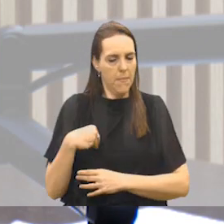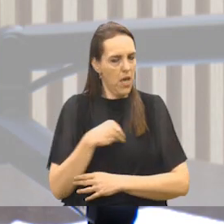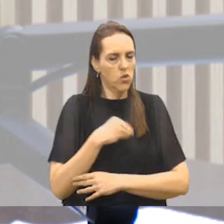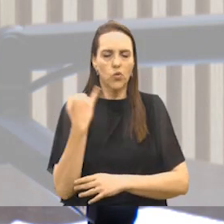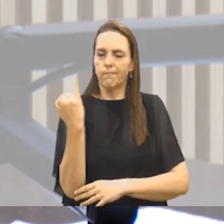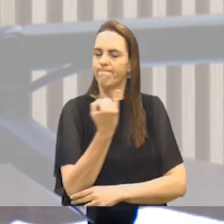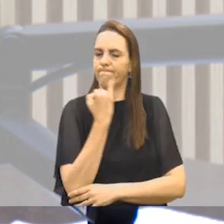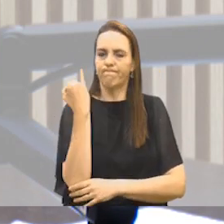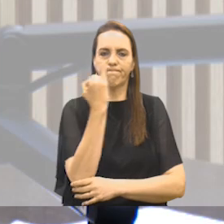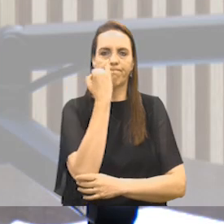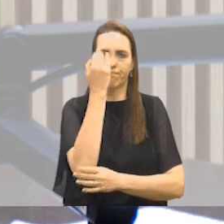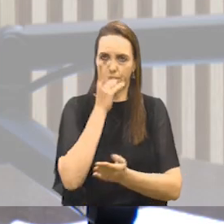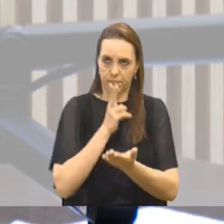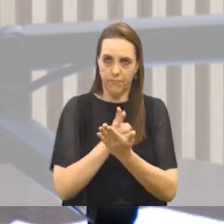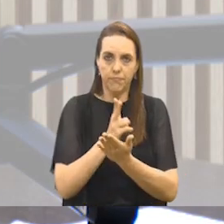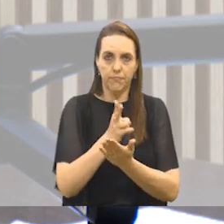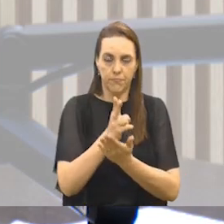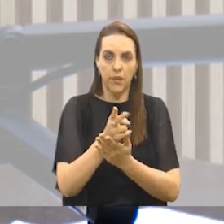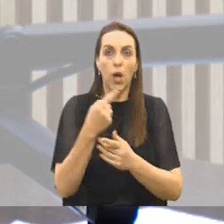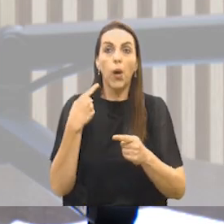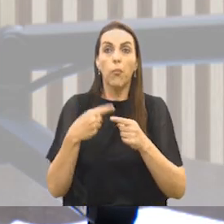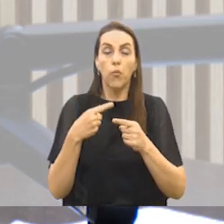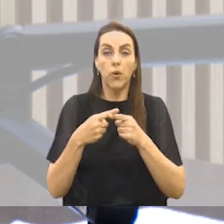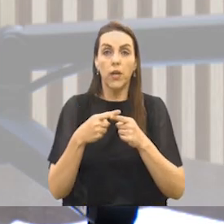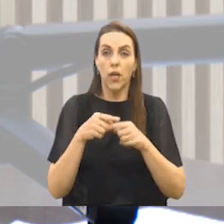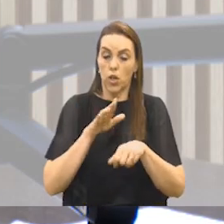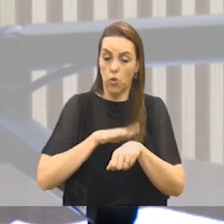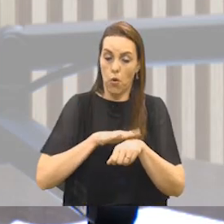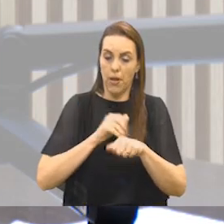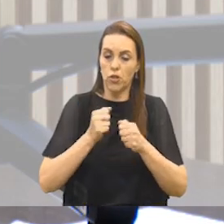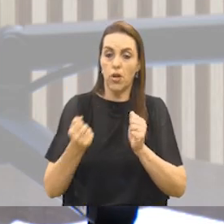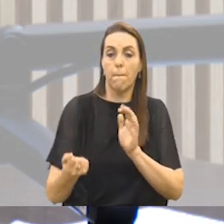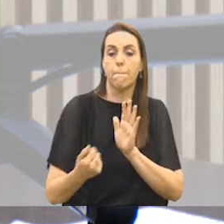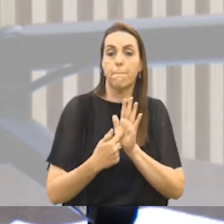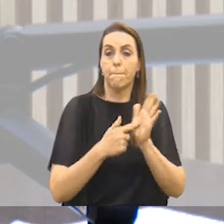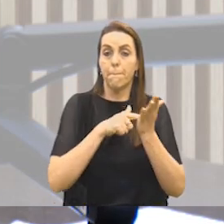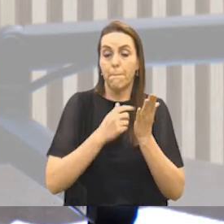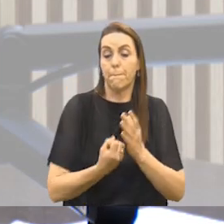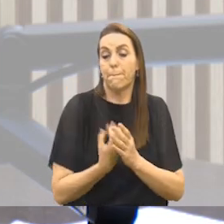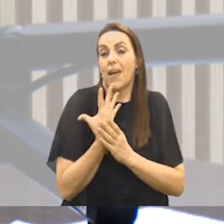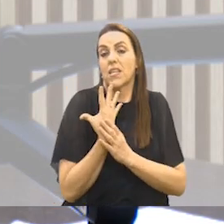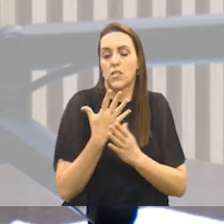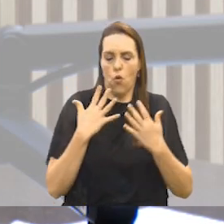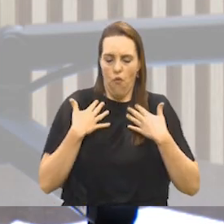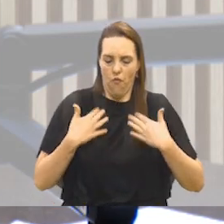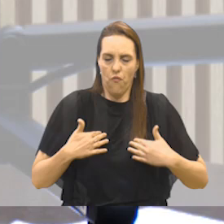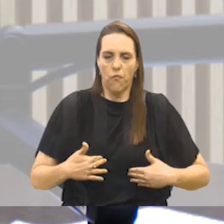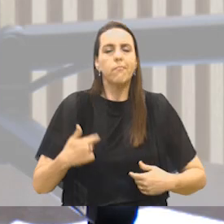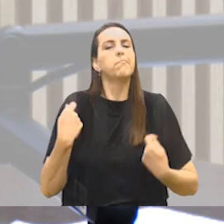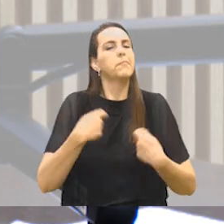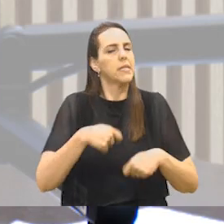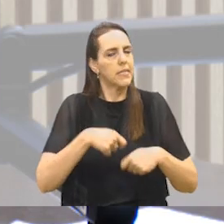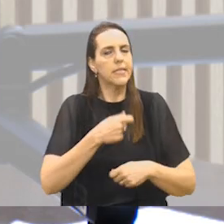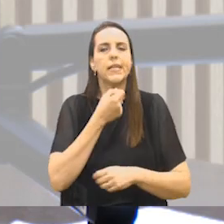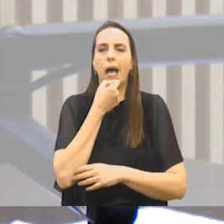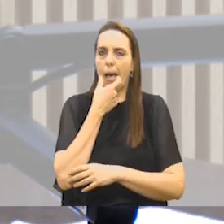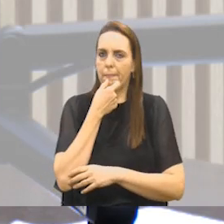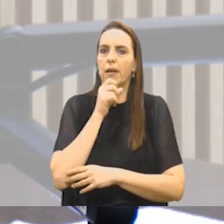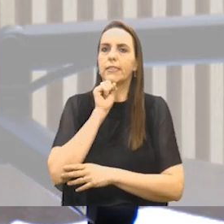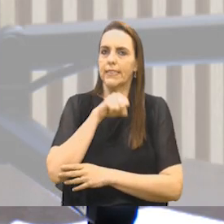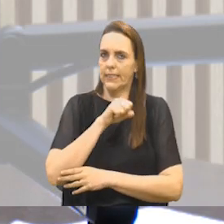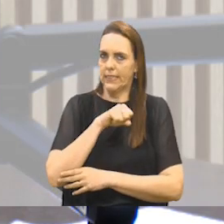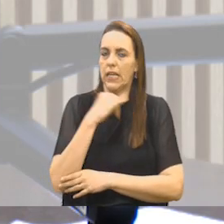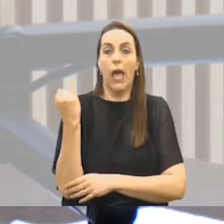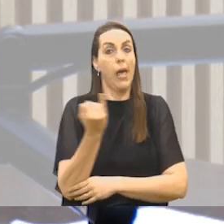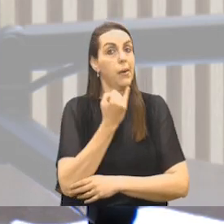com os médicos. Nossa, isso é muito importante, porque quando está manifestado no físico, a gente precisa do medicamento. É